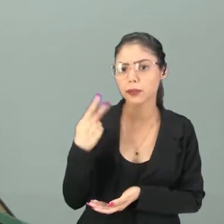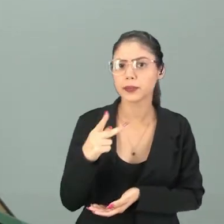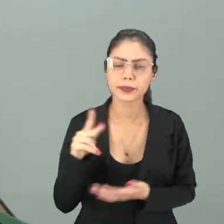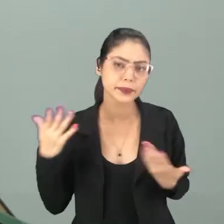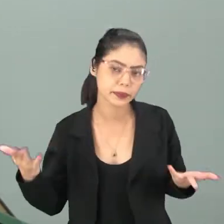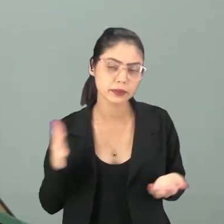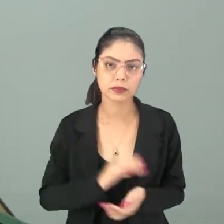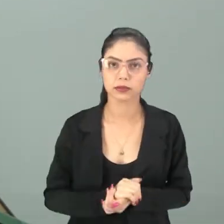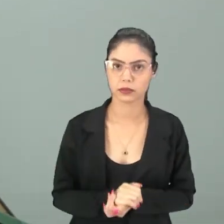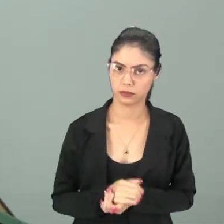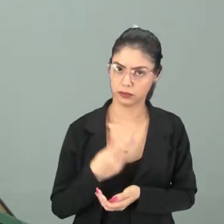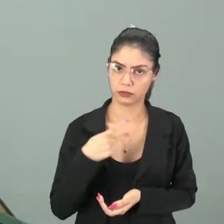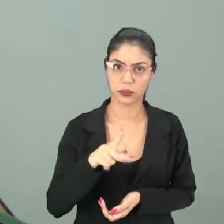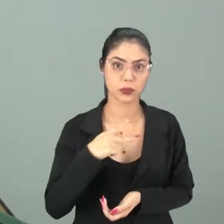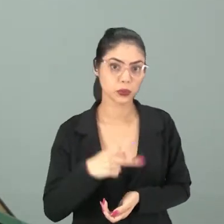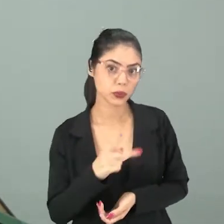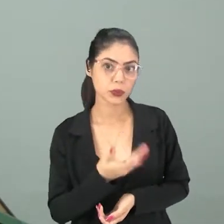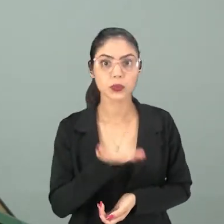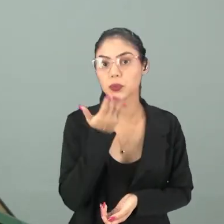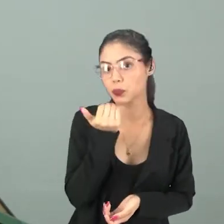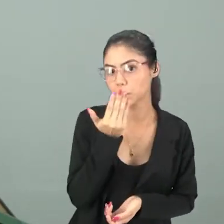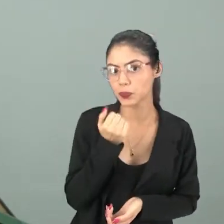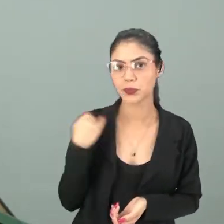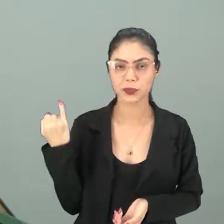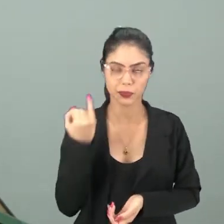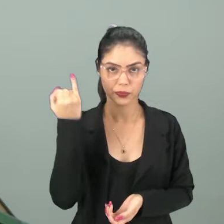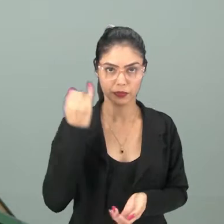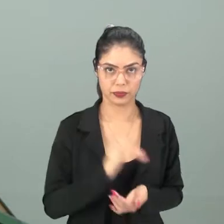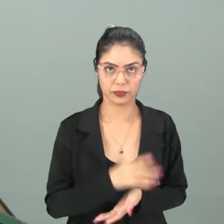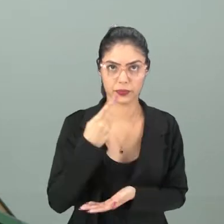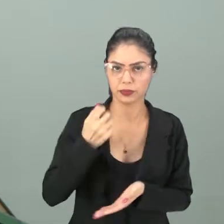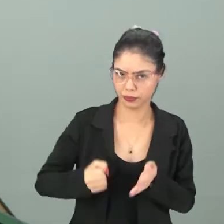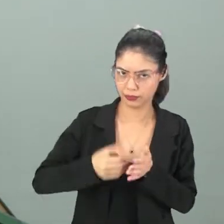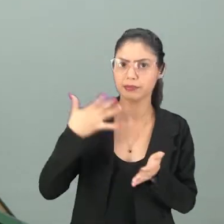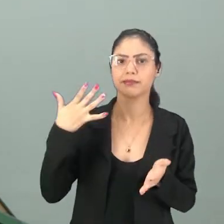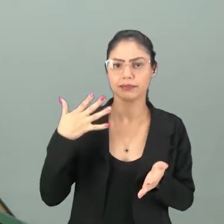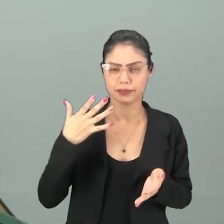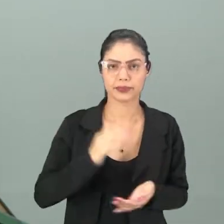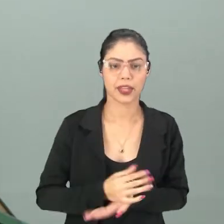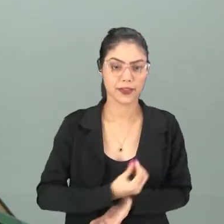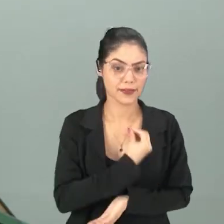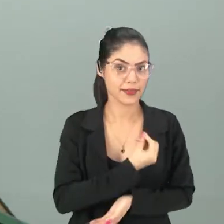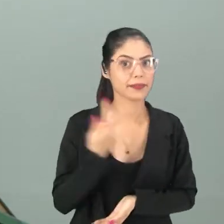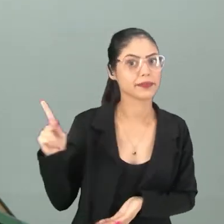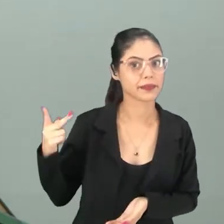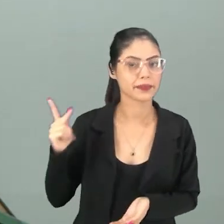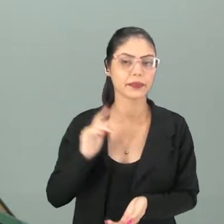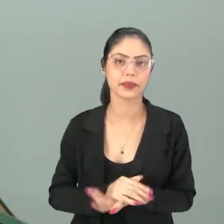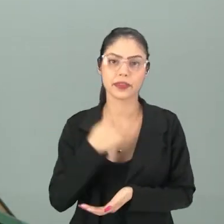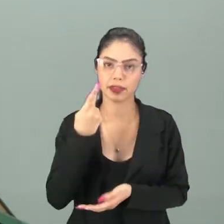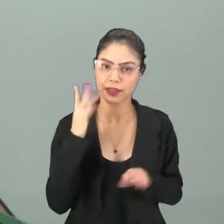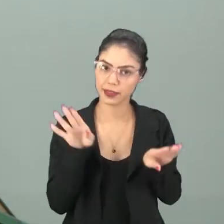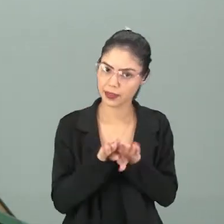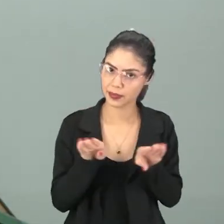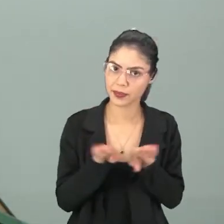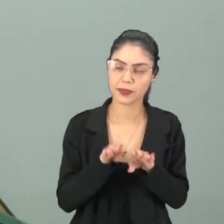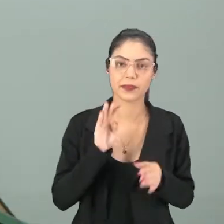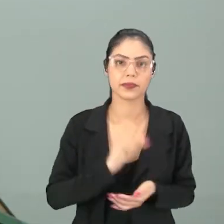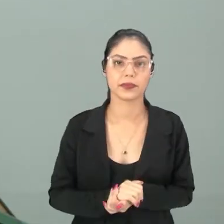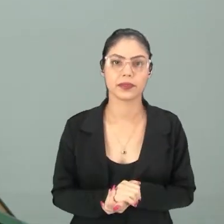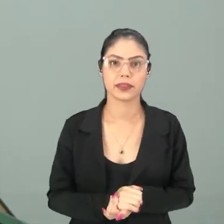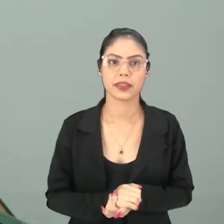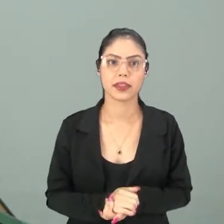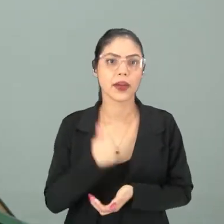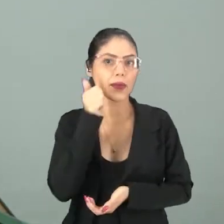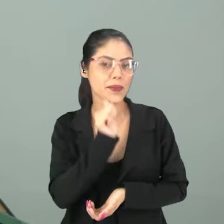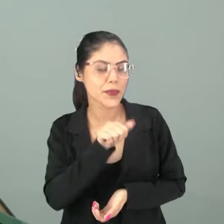tinha, né? A sua comida preferida. Ele falou bastante sobre a vida dele. Falou também, né, que